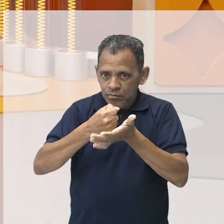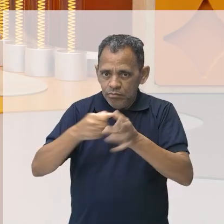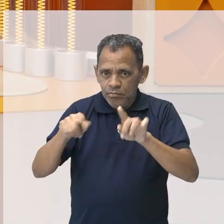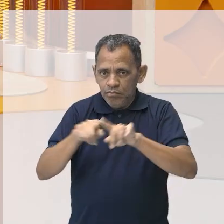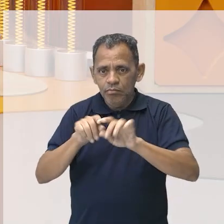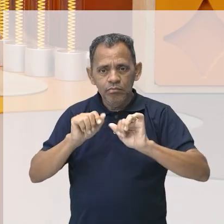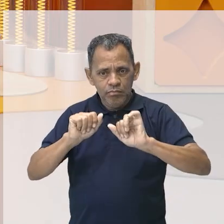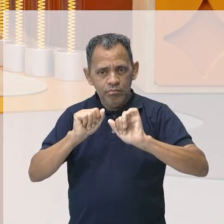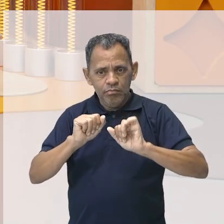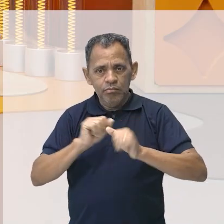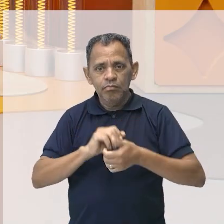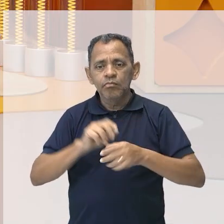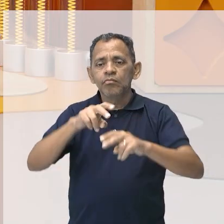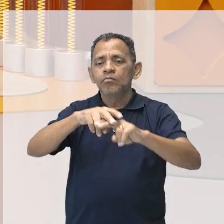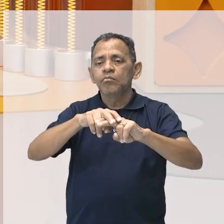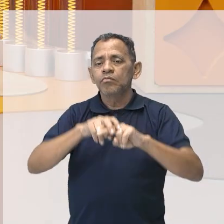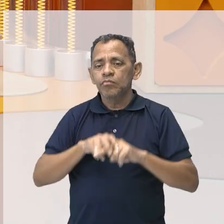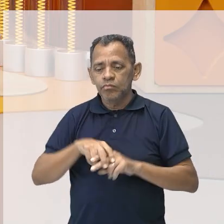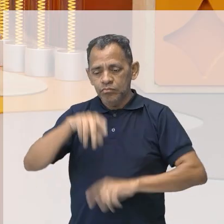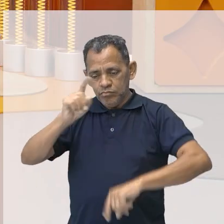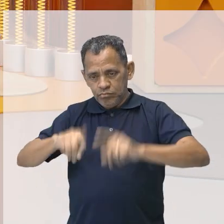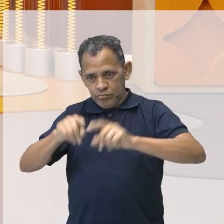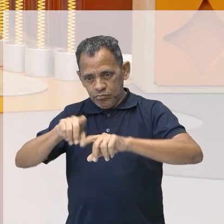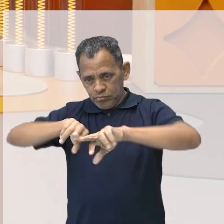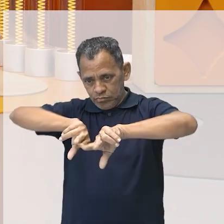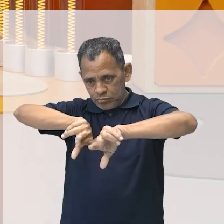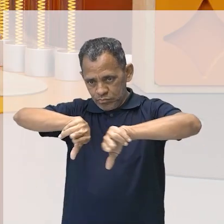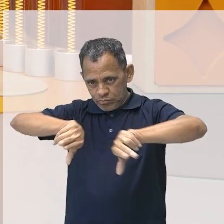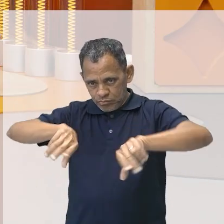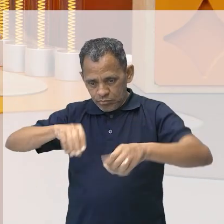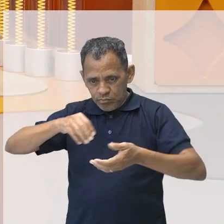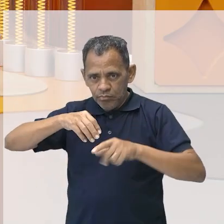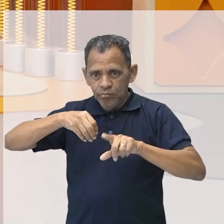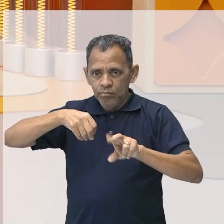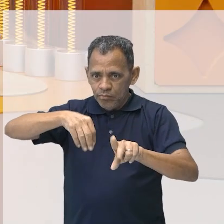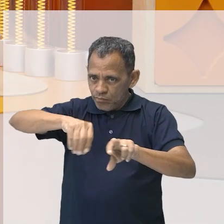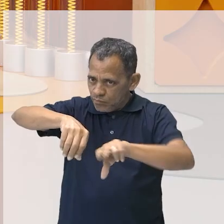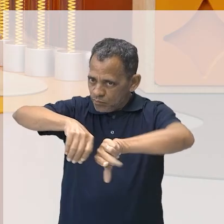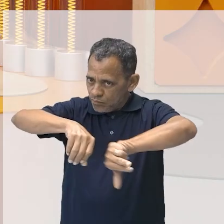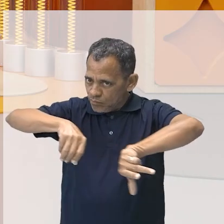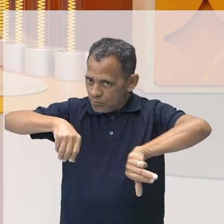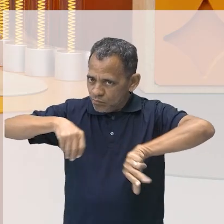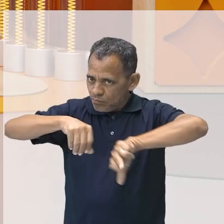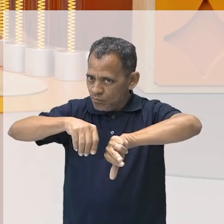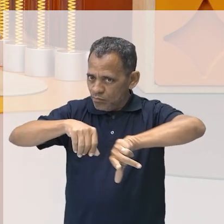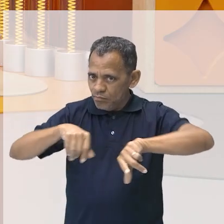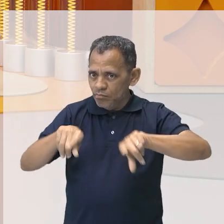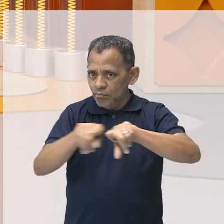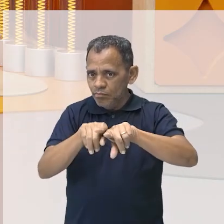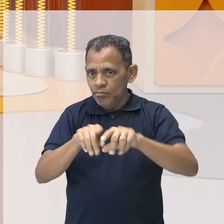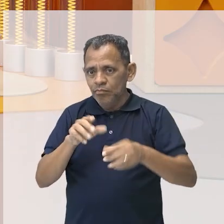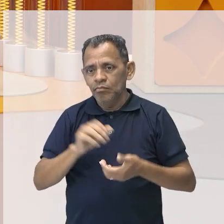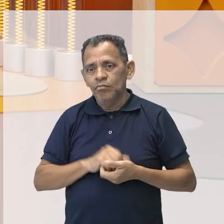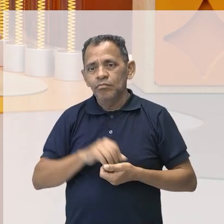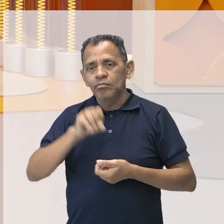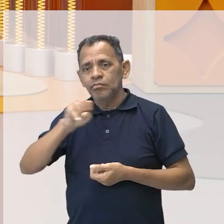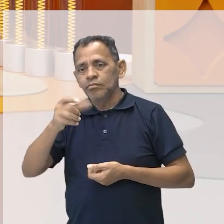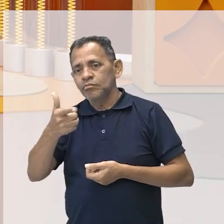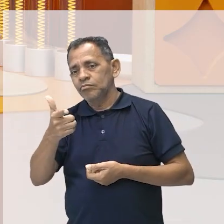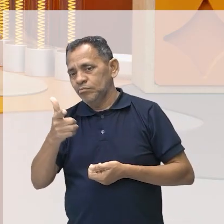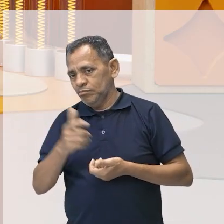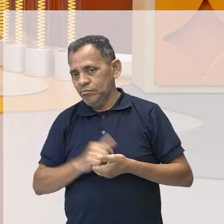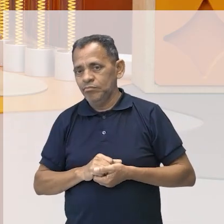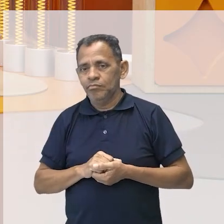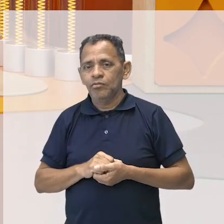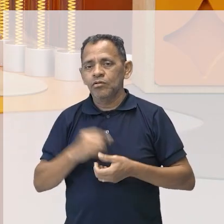ser por conta dos seus recursos minerais? Sim, com certeza, porque se não tivesse esses recursos minerais, como é que a indústria ela vai